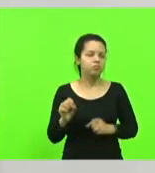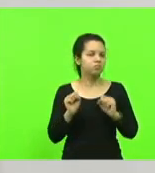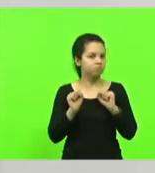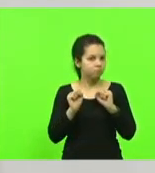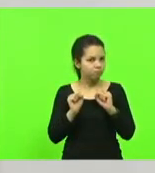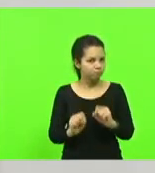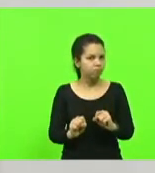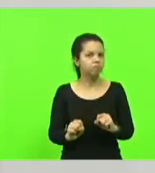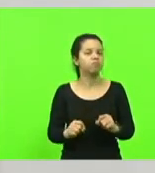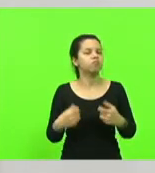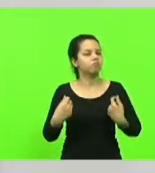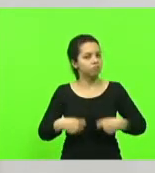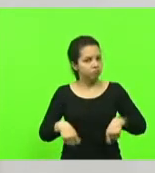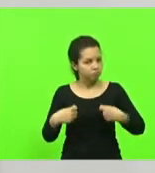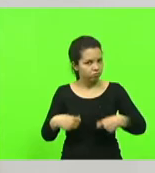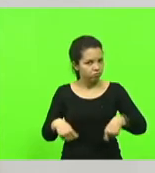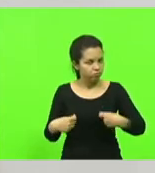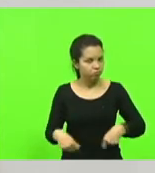e deve,